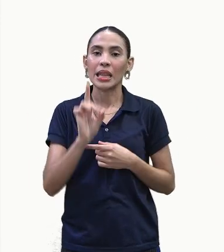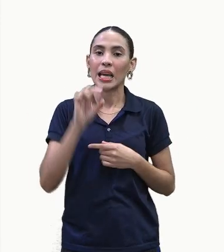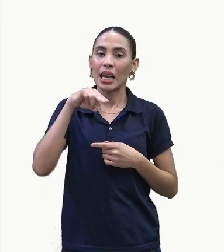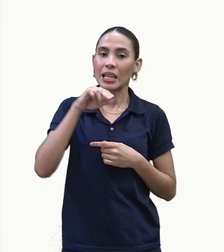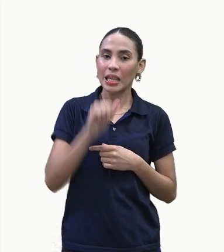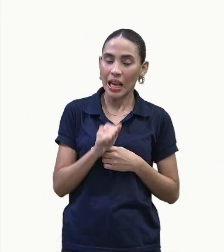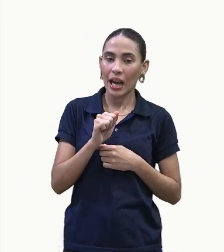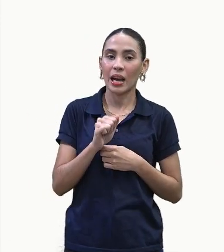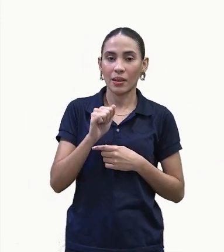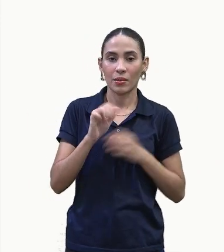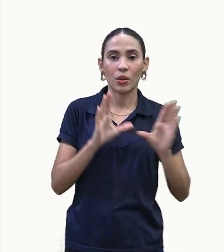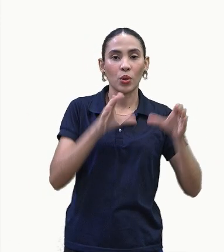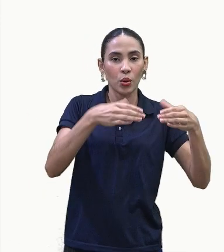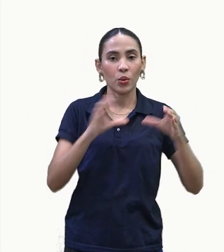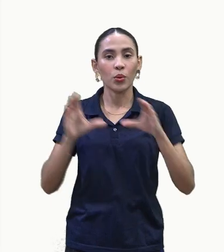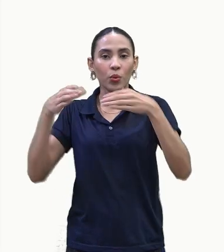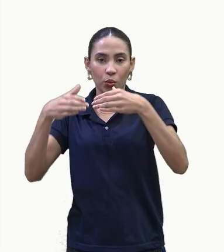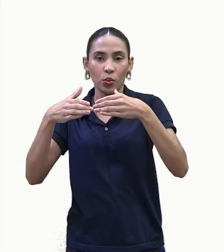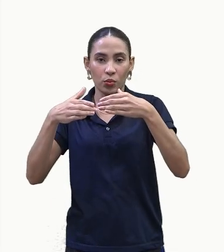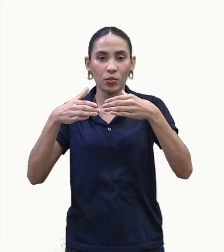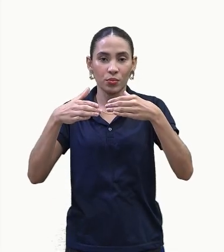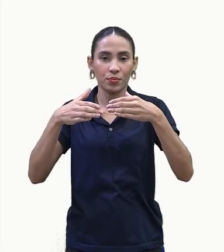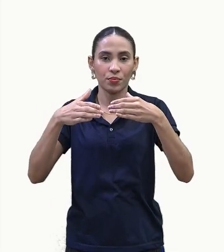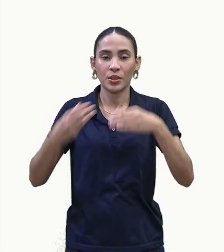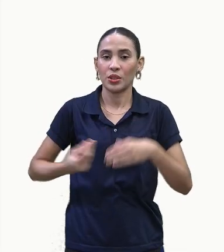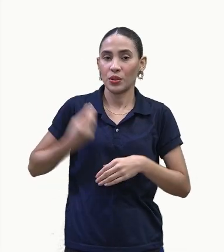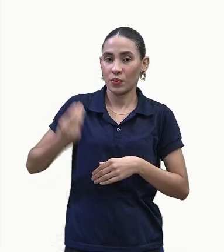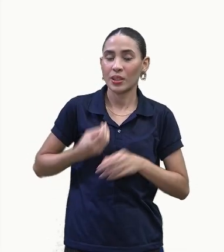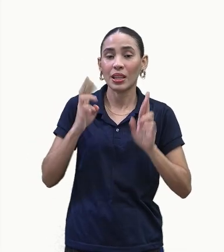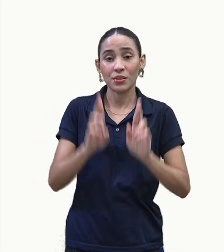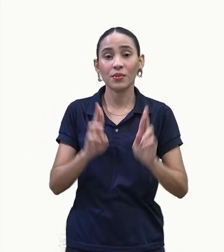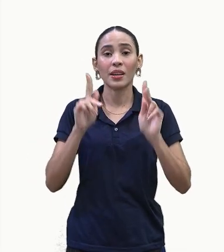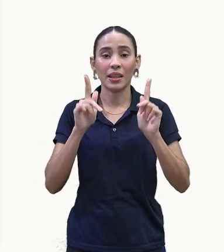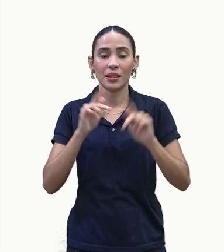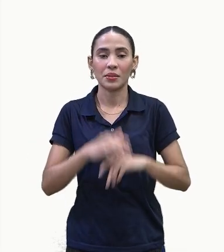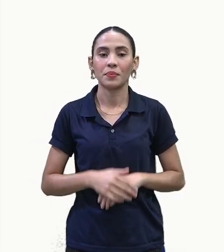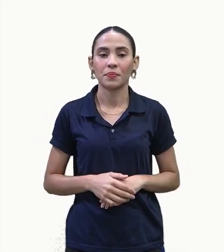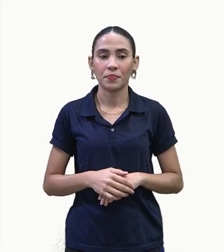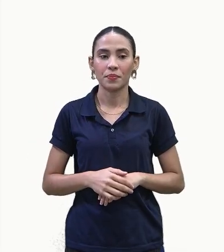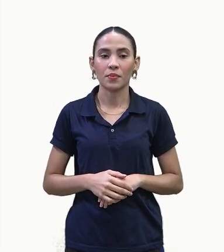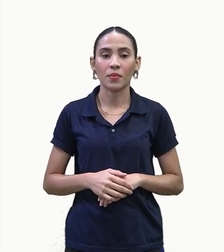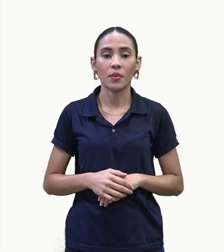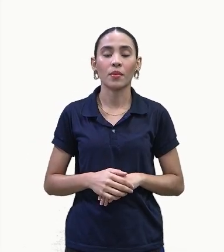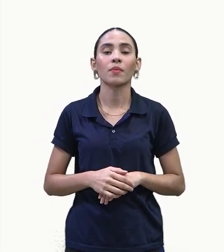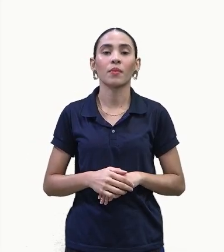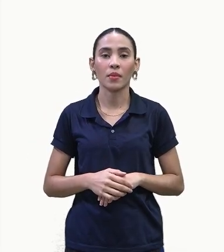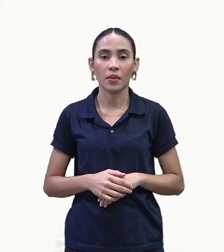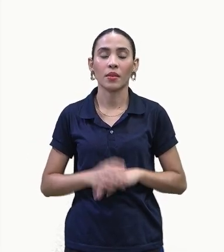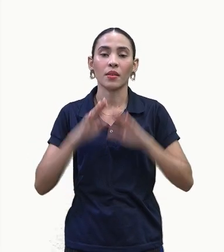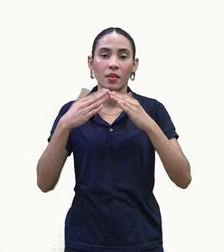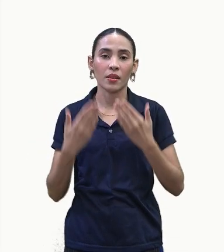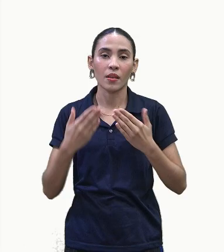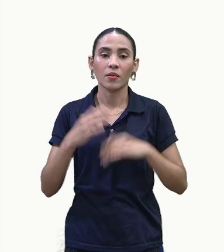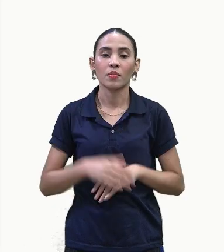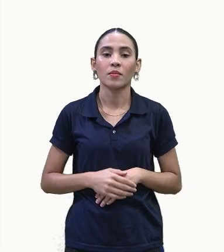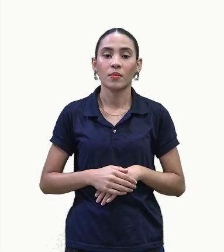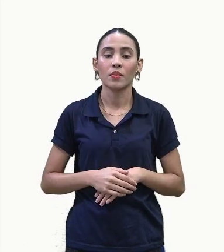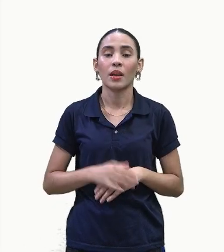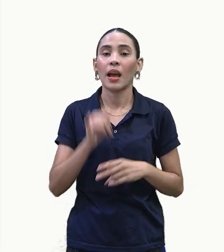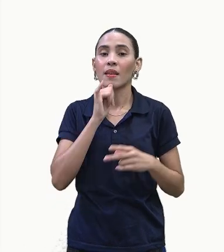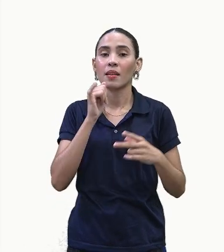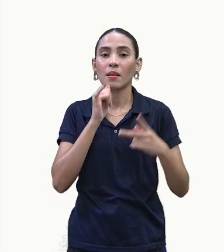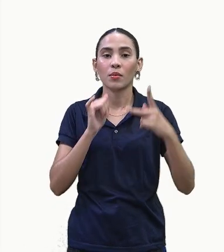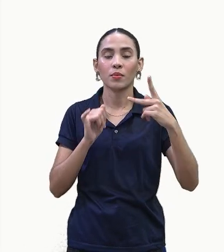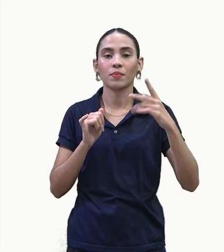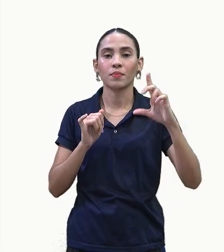DNA entre organismos, né, entre seres vivos diferentes. Organismos, então, transgênicos. O